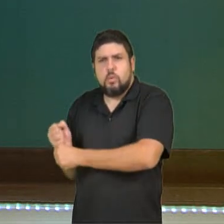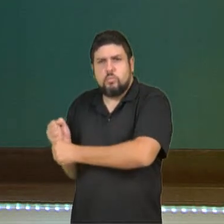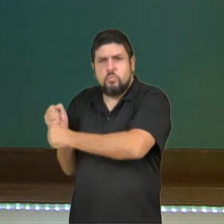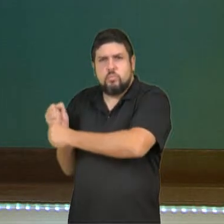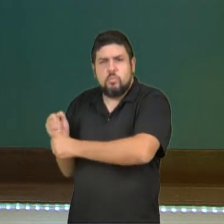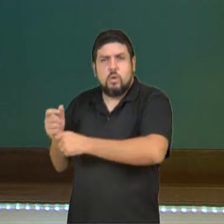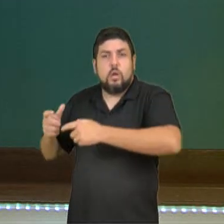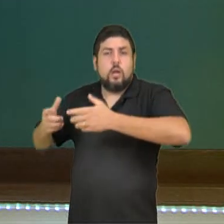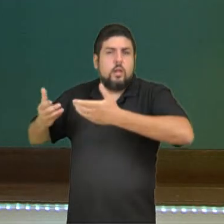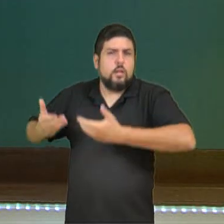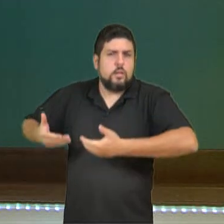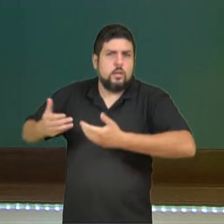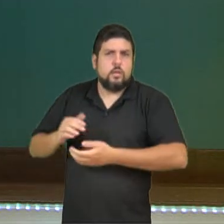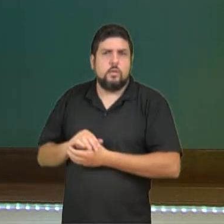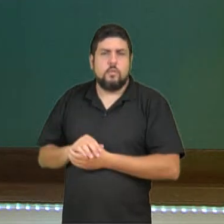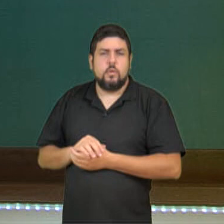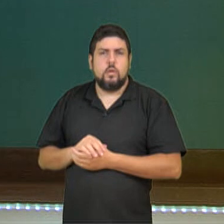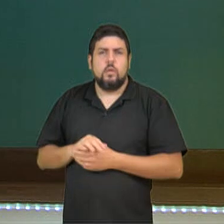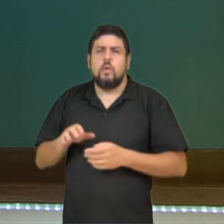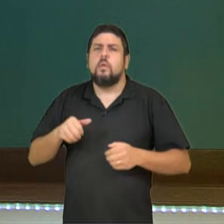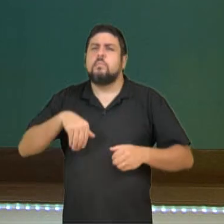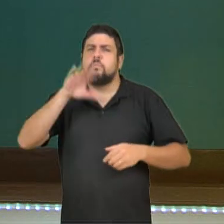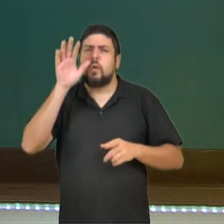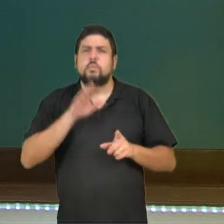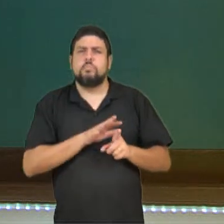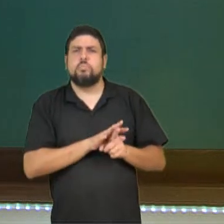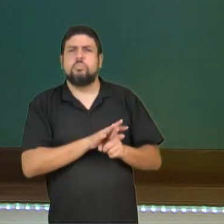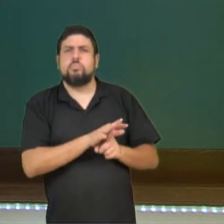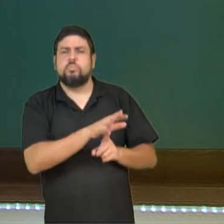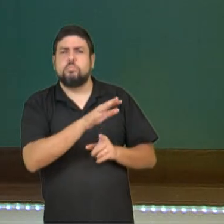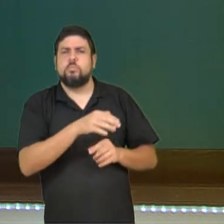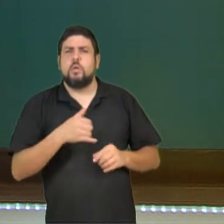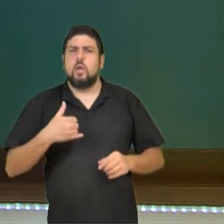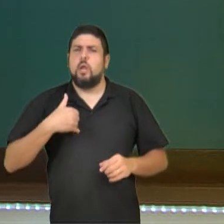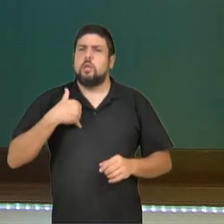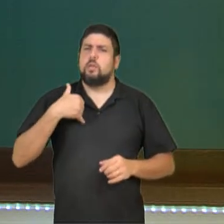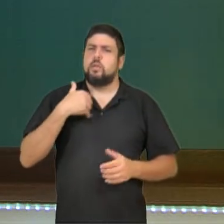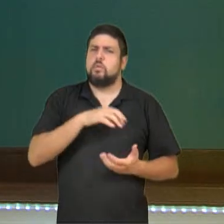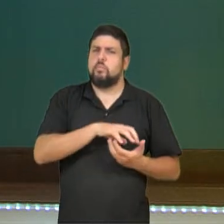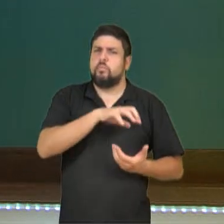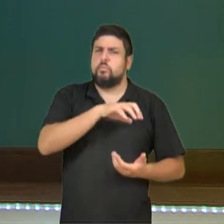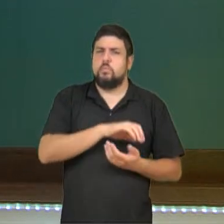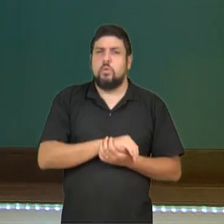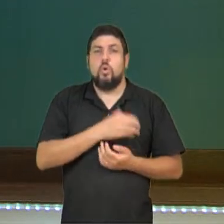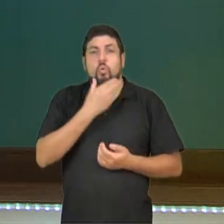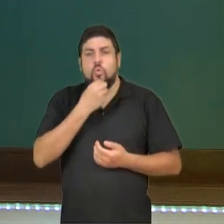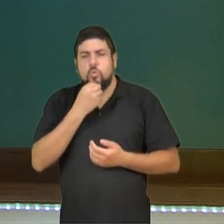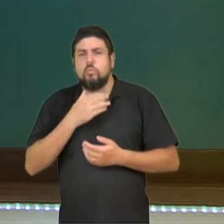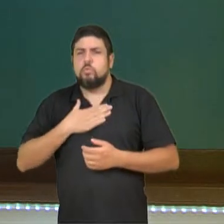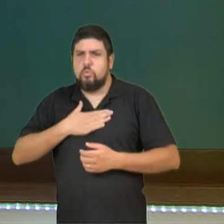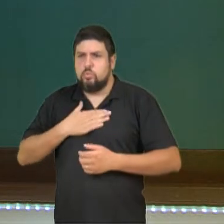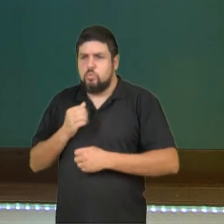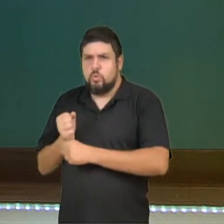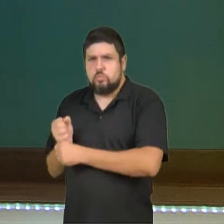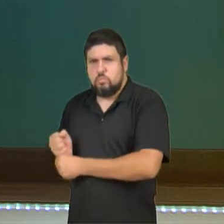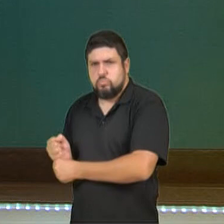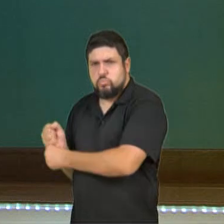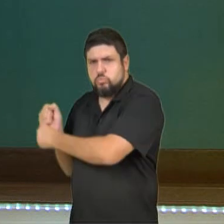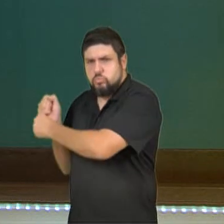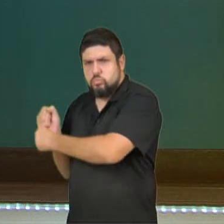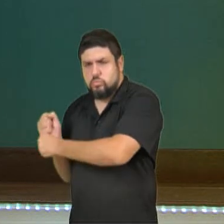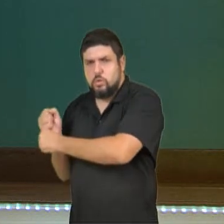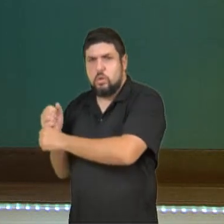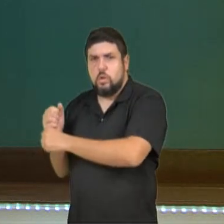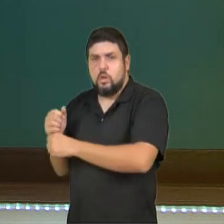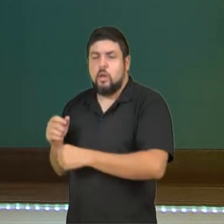idade mais avançada. Então, os homens, eles preferem jogar o beisebol, que é mais pesado, mais forte. E aí eles usam esse beisebol light